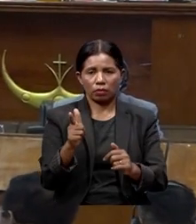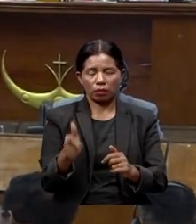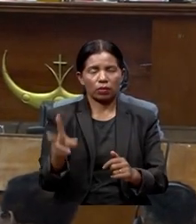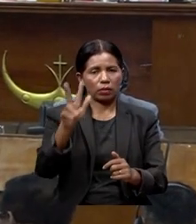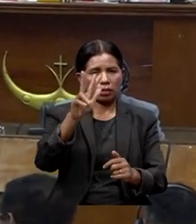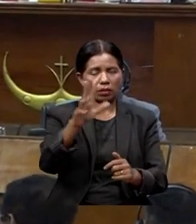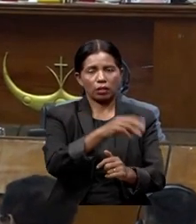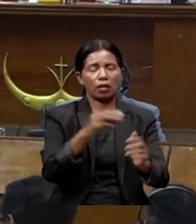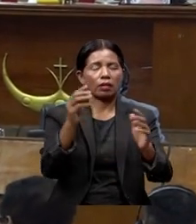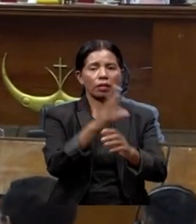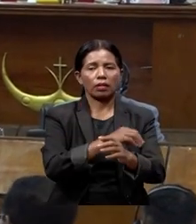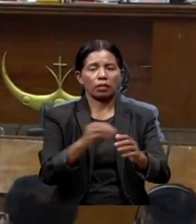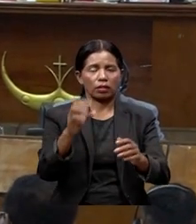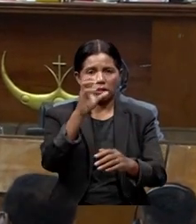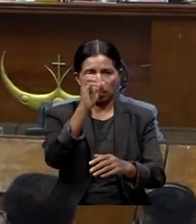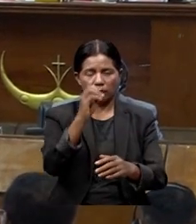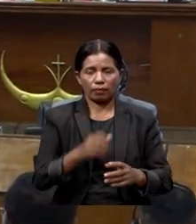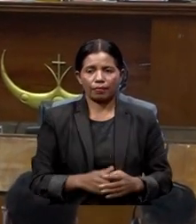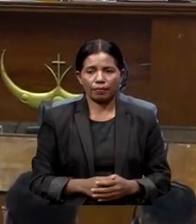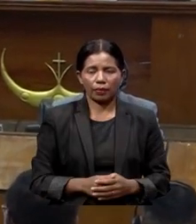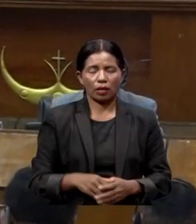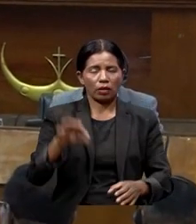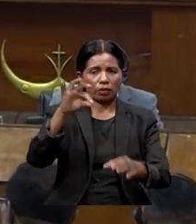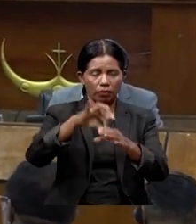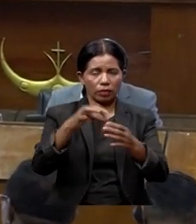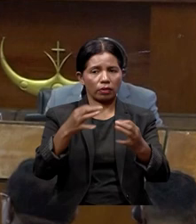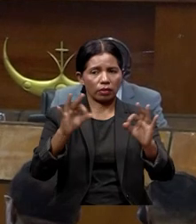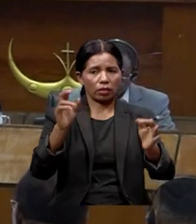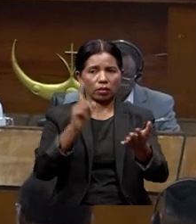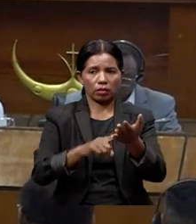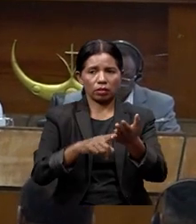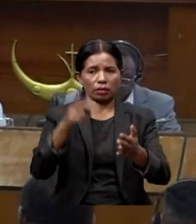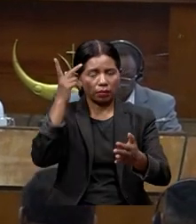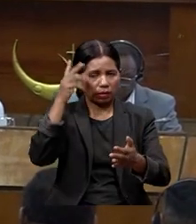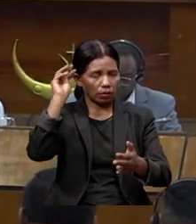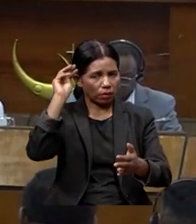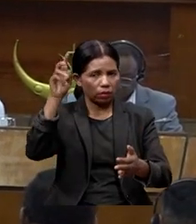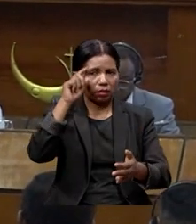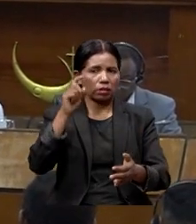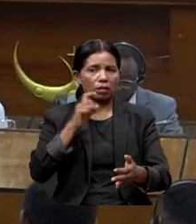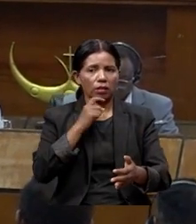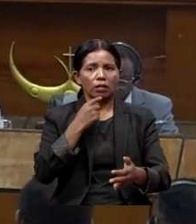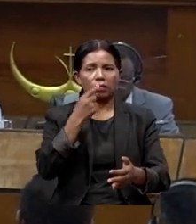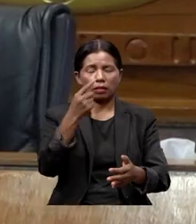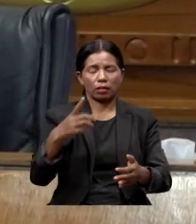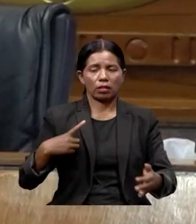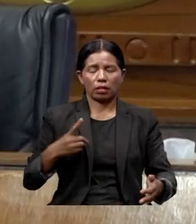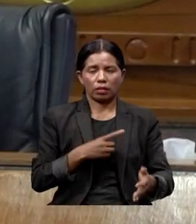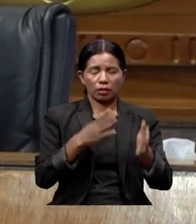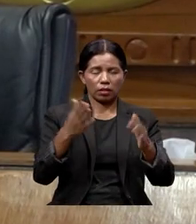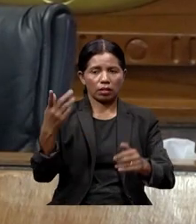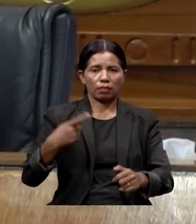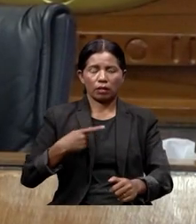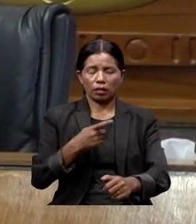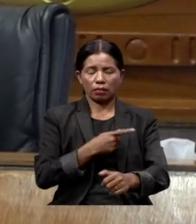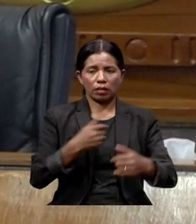Tolo, abstenção zero. No NEA foi em votação e a discurso do primeiro-ministro Xanana Guzmão Ateten, deputado Cira e o Parlamento,